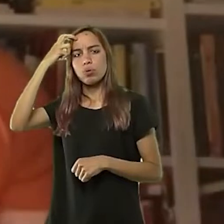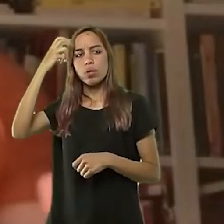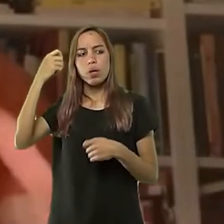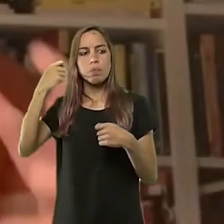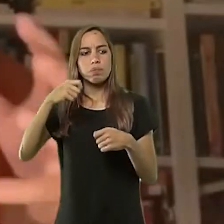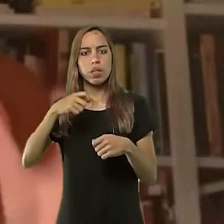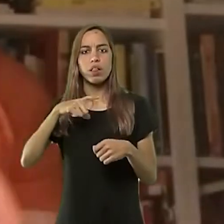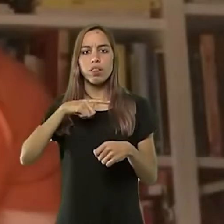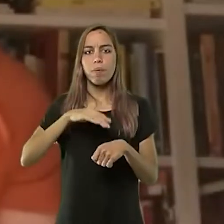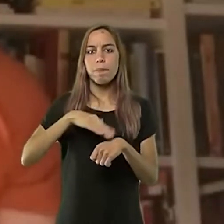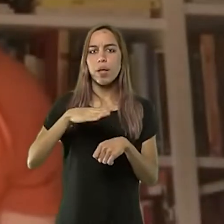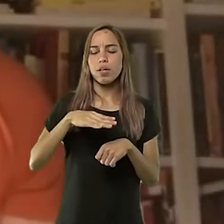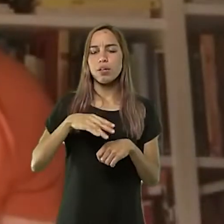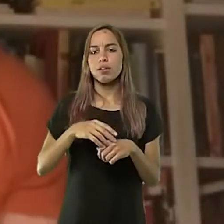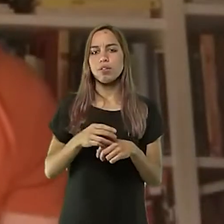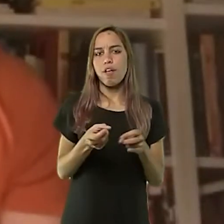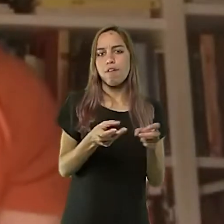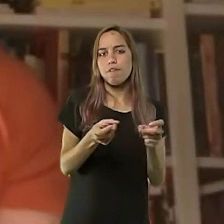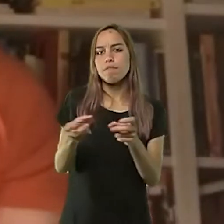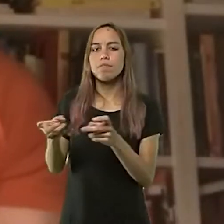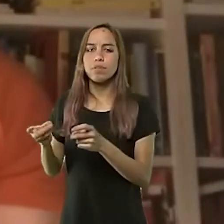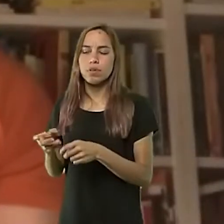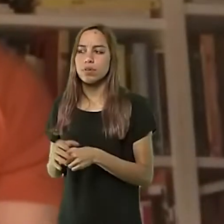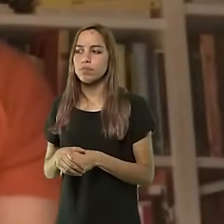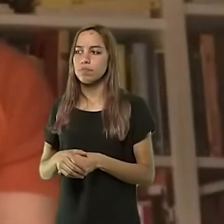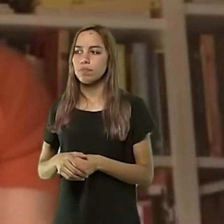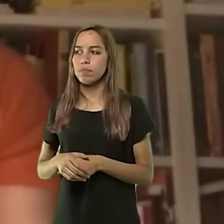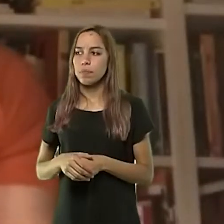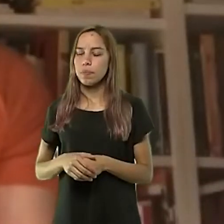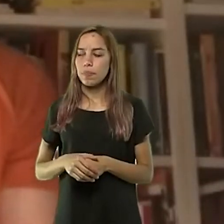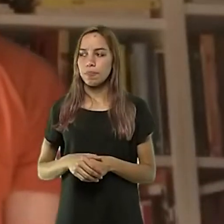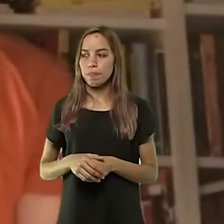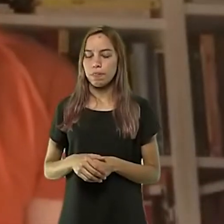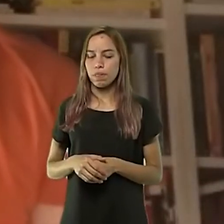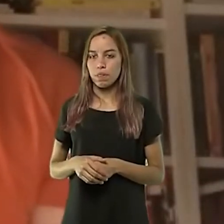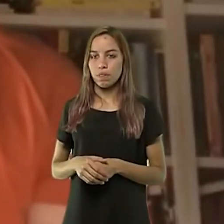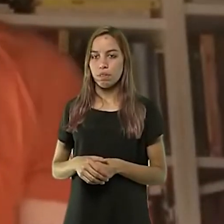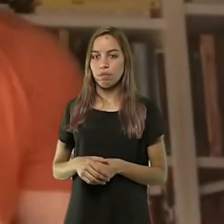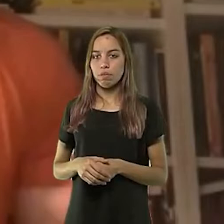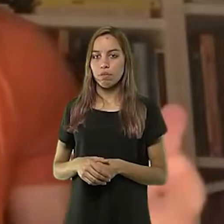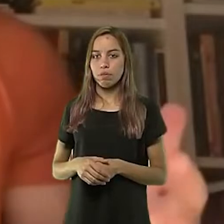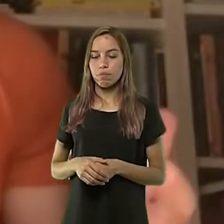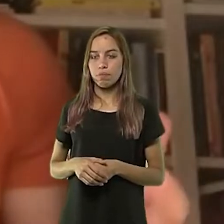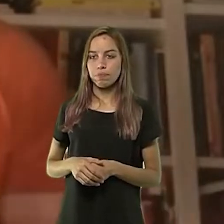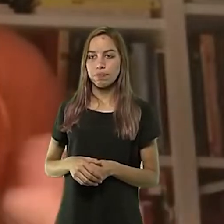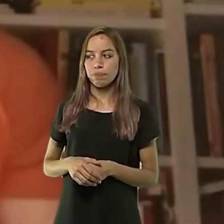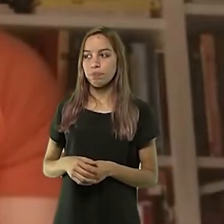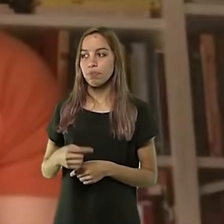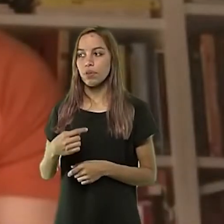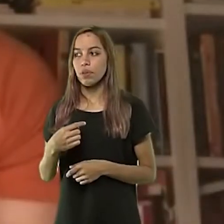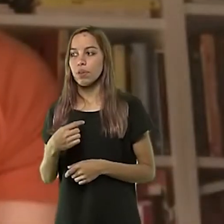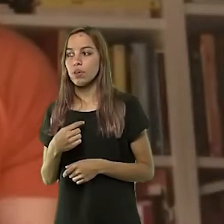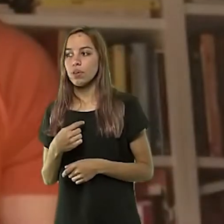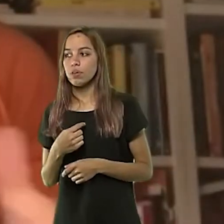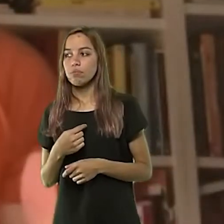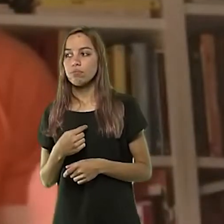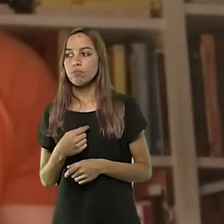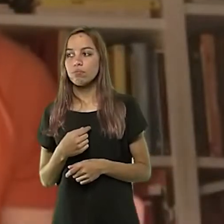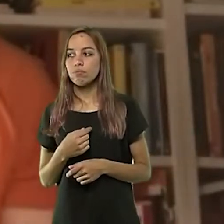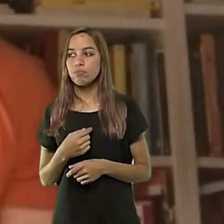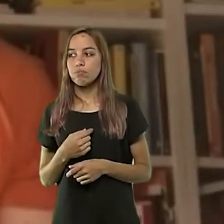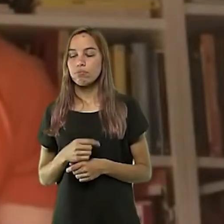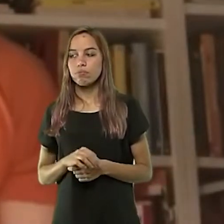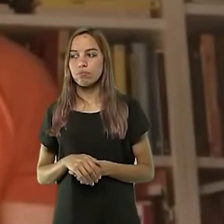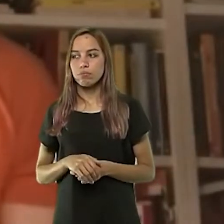seja o seu objetivo, mas por consequência acaba por fazê-lo. E portanto, seria, pelo